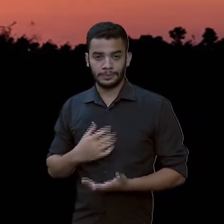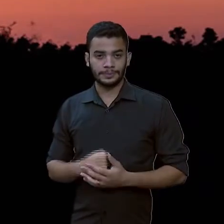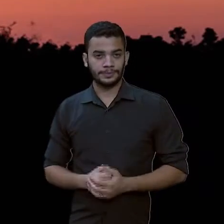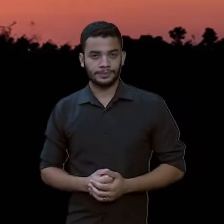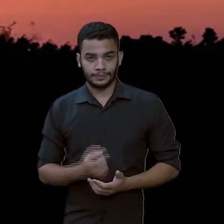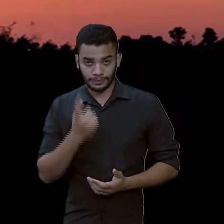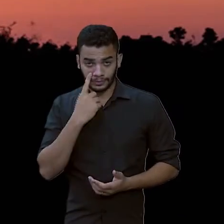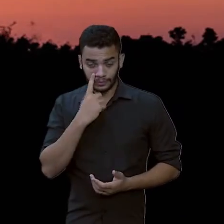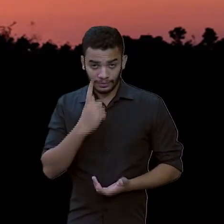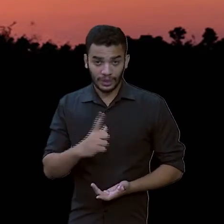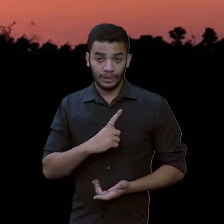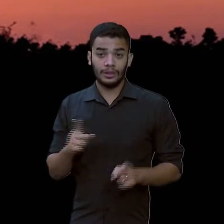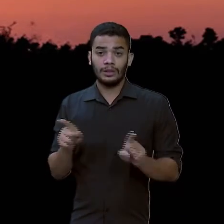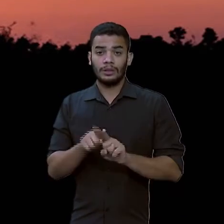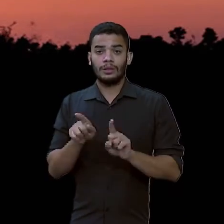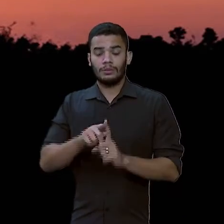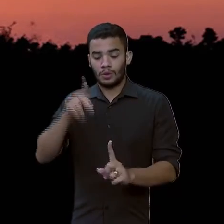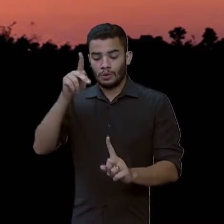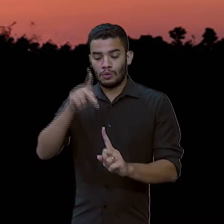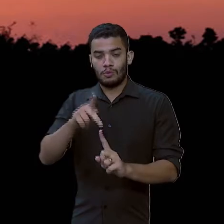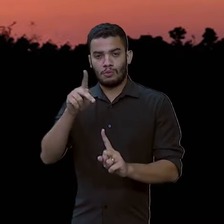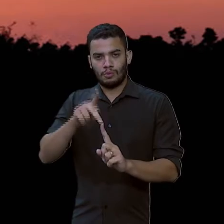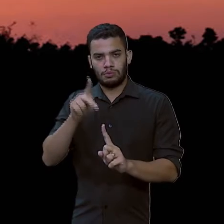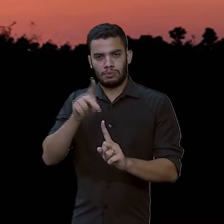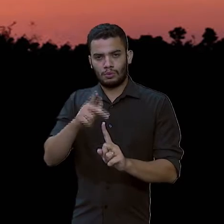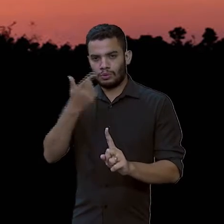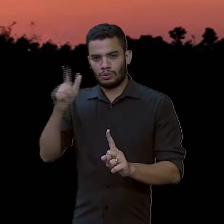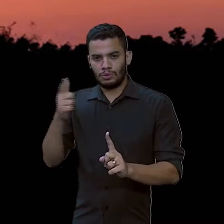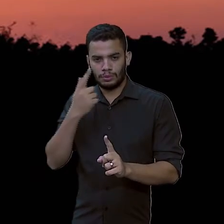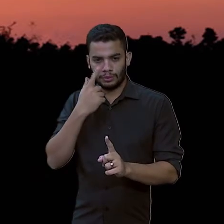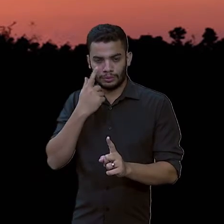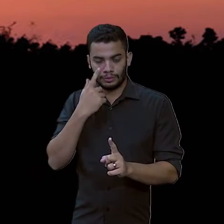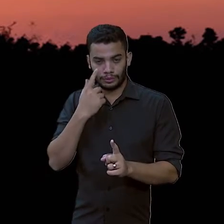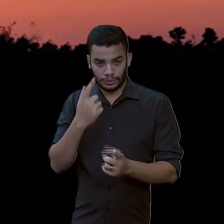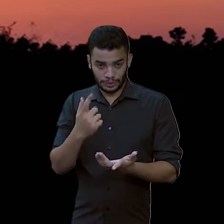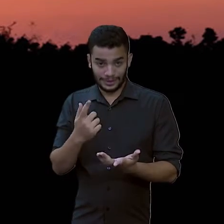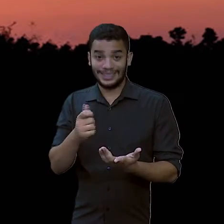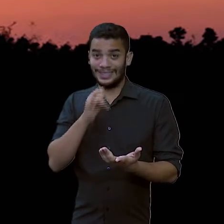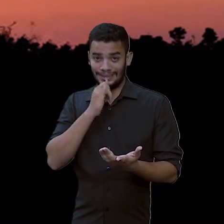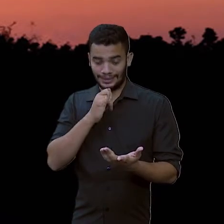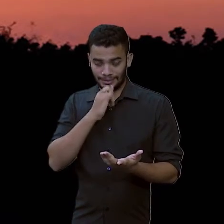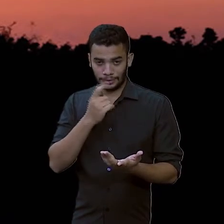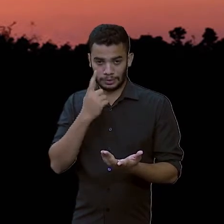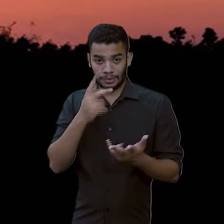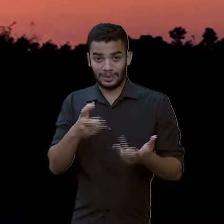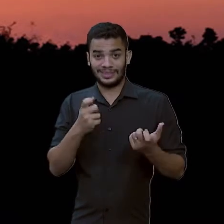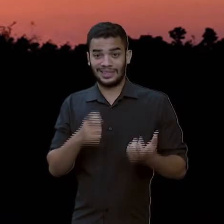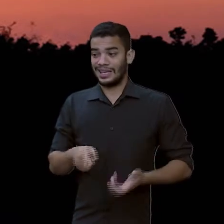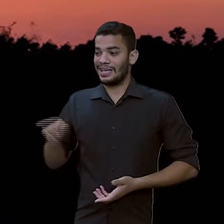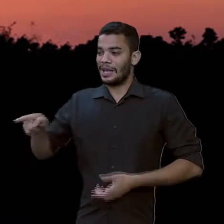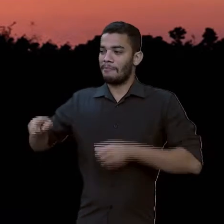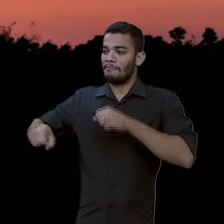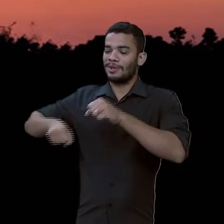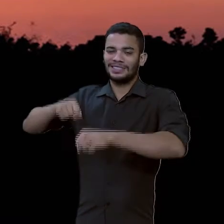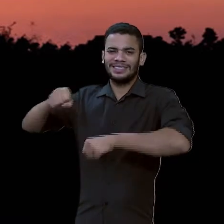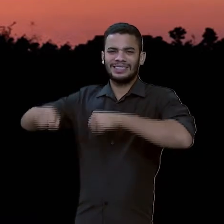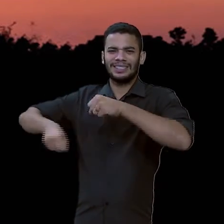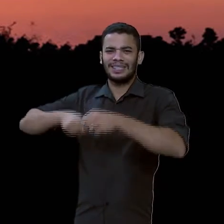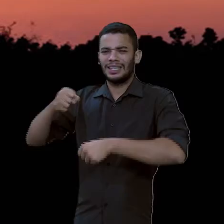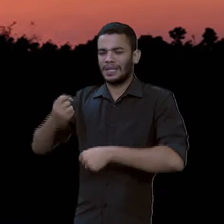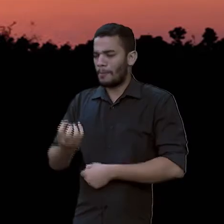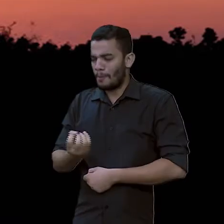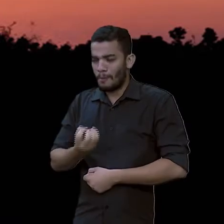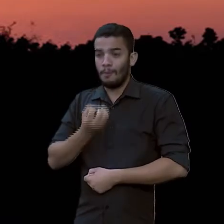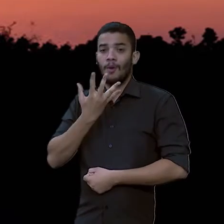exemplo. Vamos observar aqui na caixinha aqui branca. Aquela bicicleta é boa. Refere a uma pessoa que